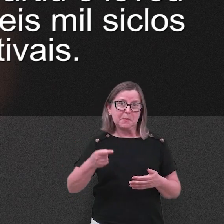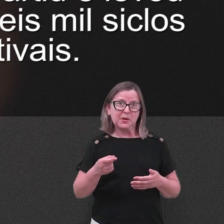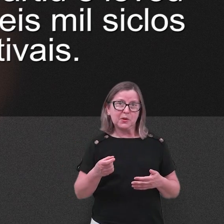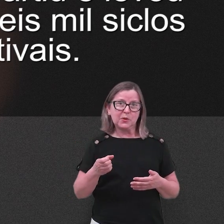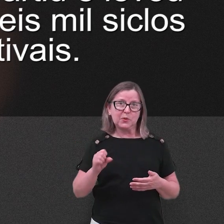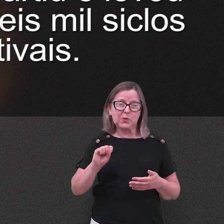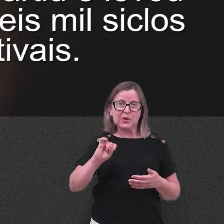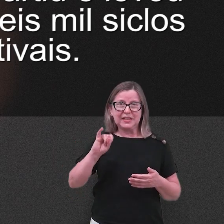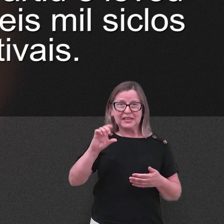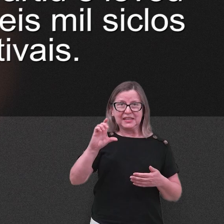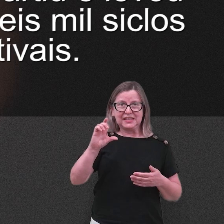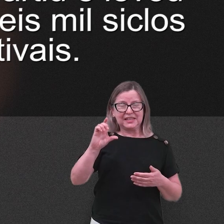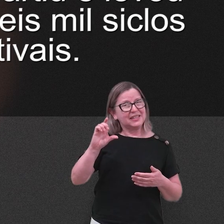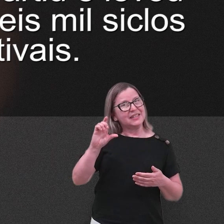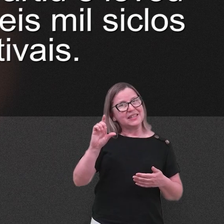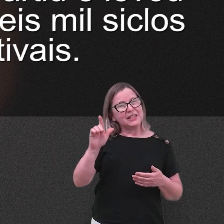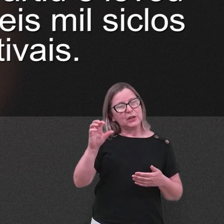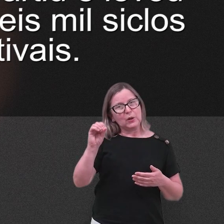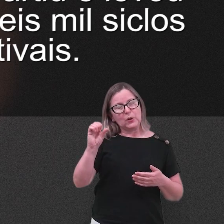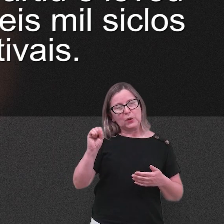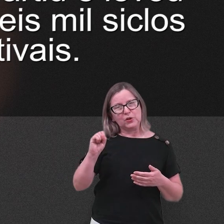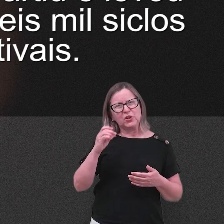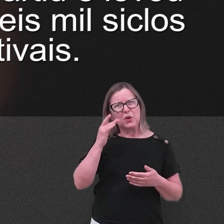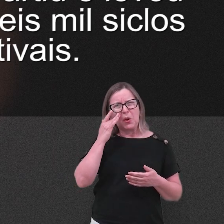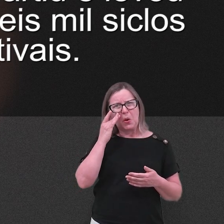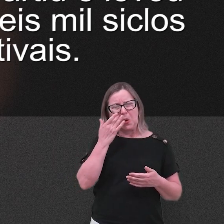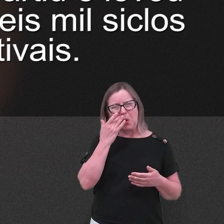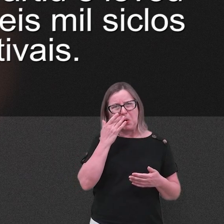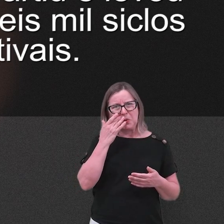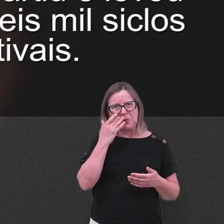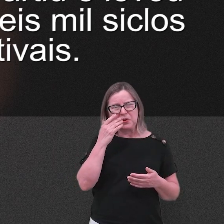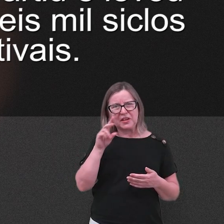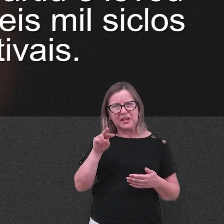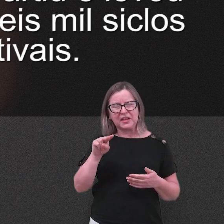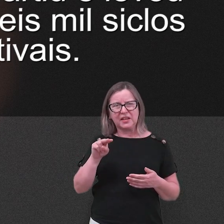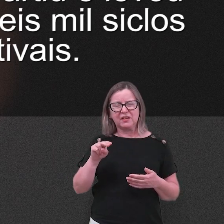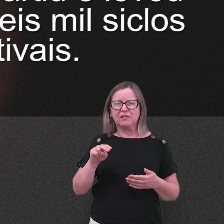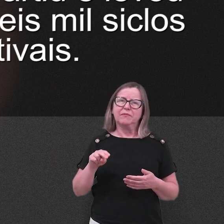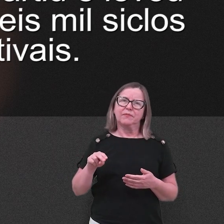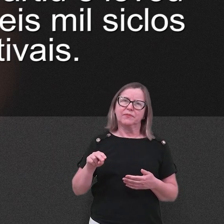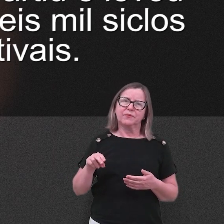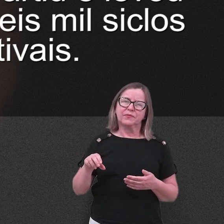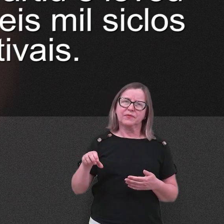gramas, vezes 6.000, 900 quilos, vezes